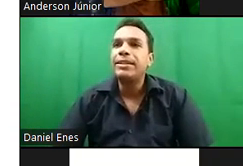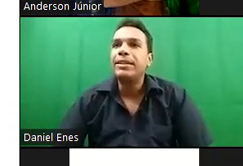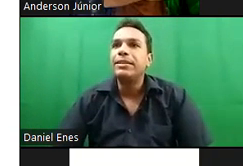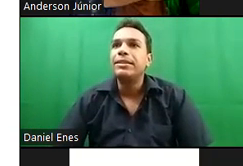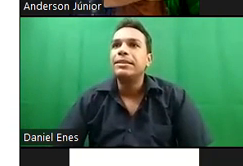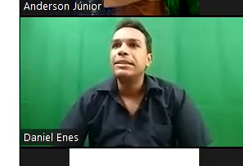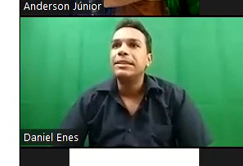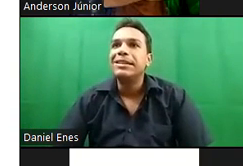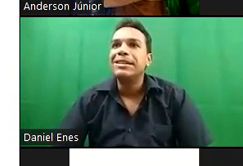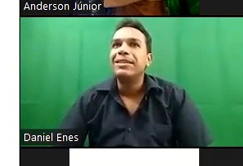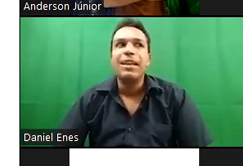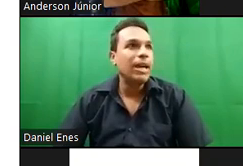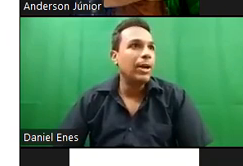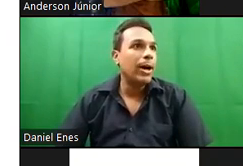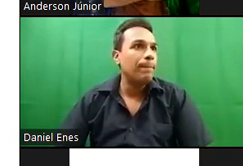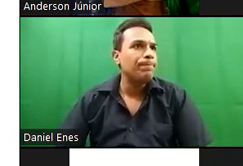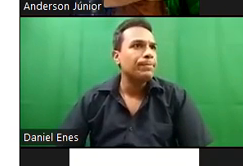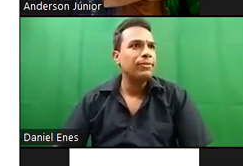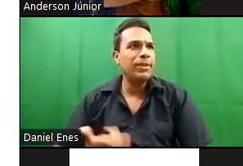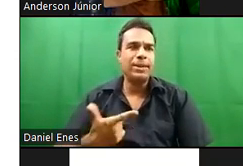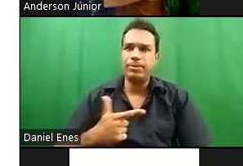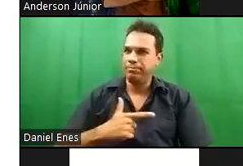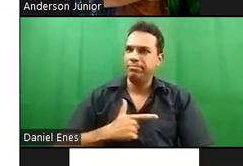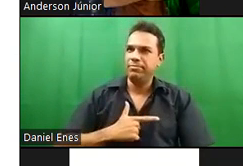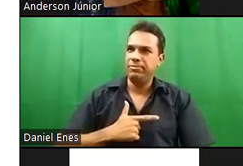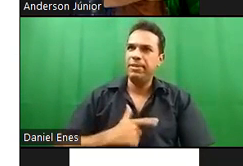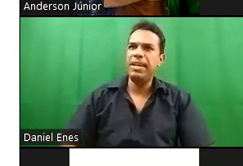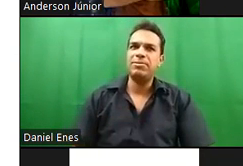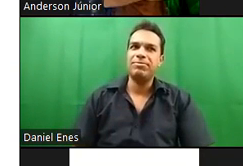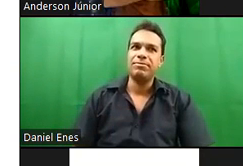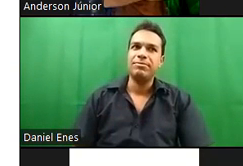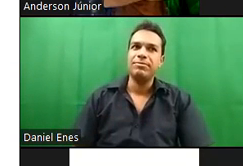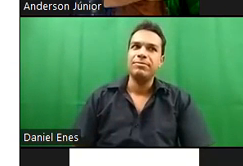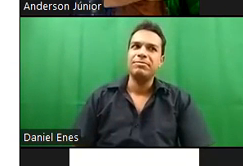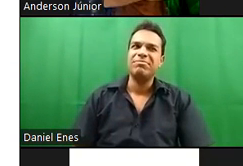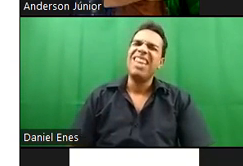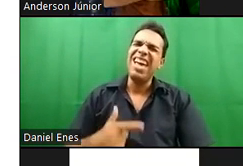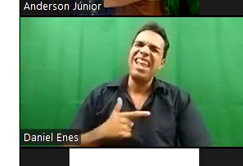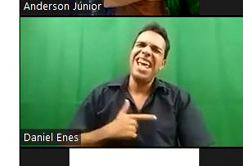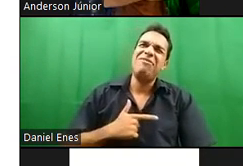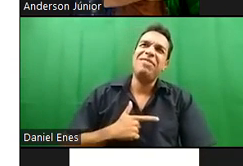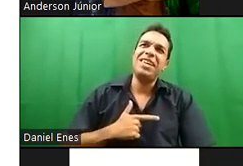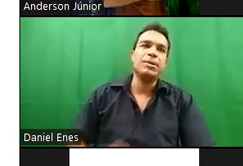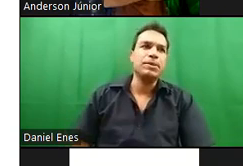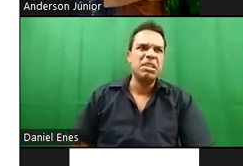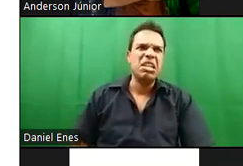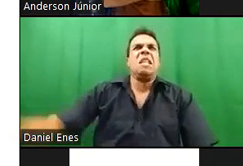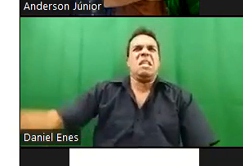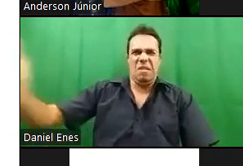Dupliquei. Tá vendo, ó? Feio. Feio. É